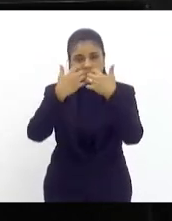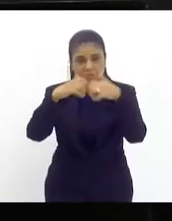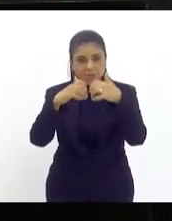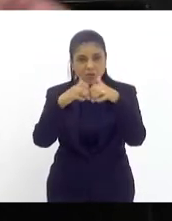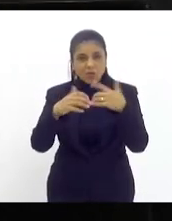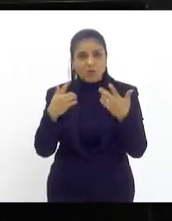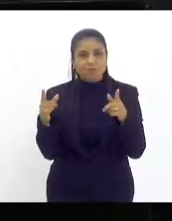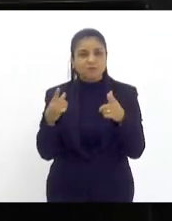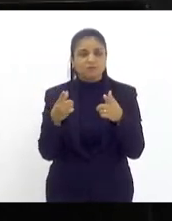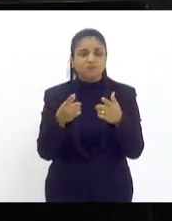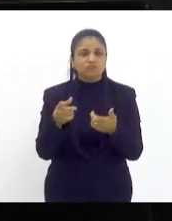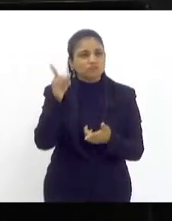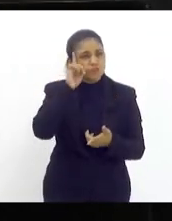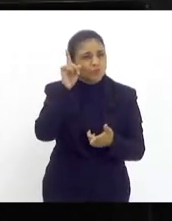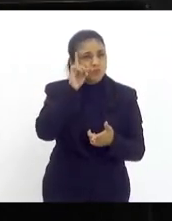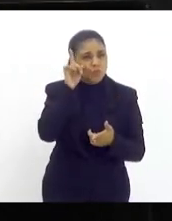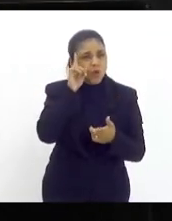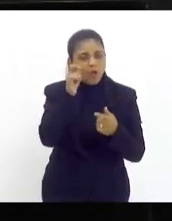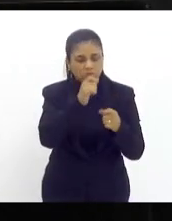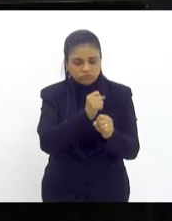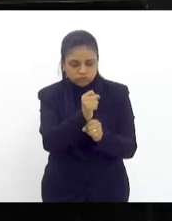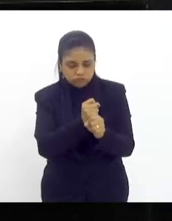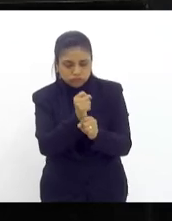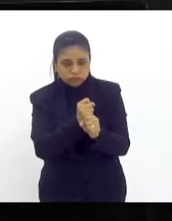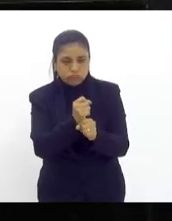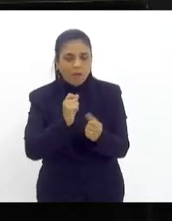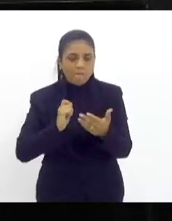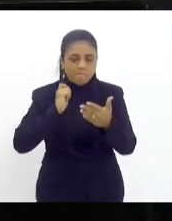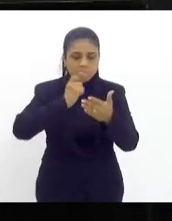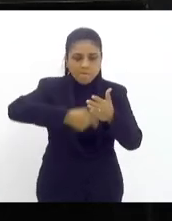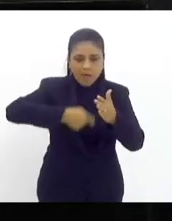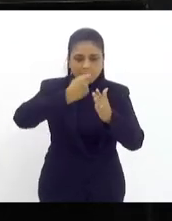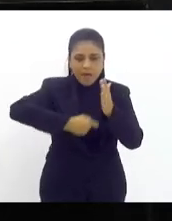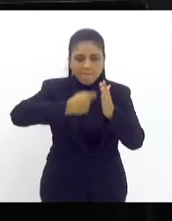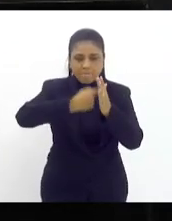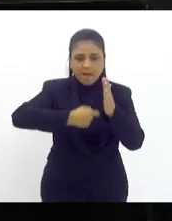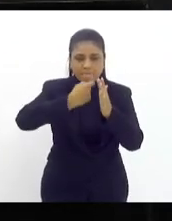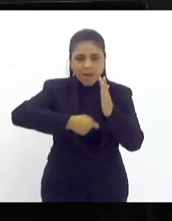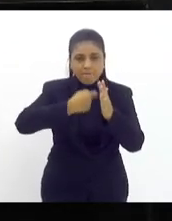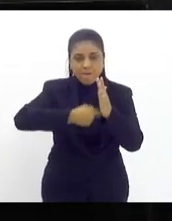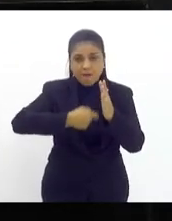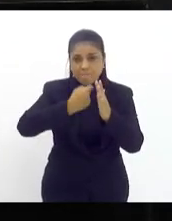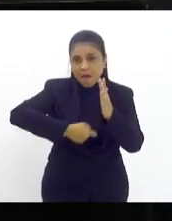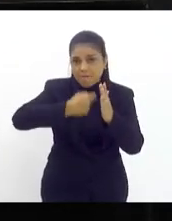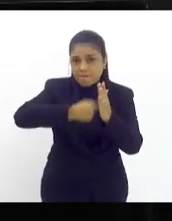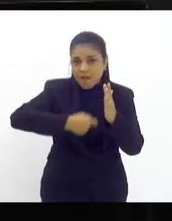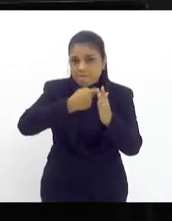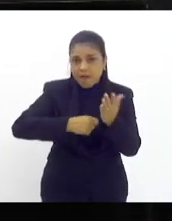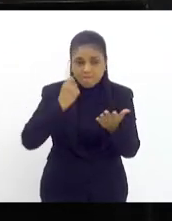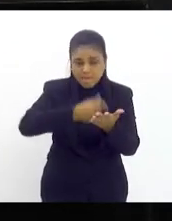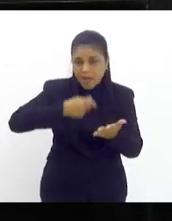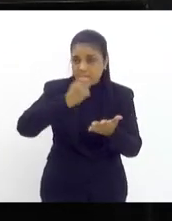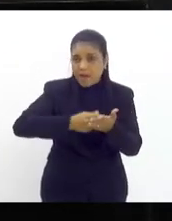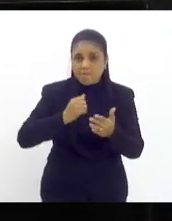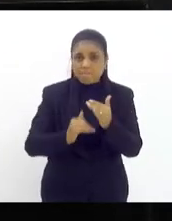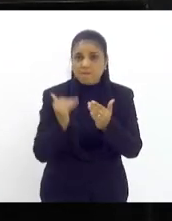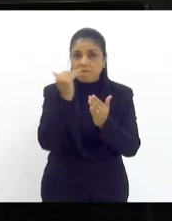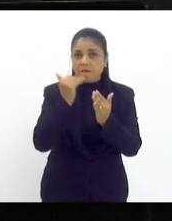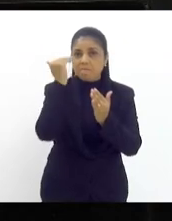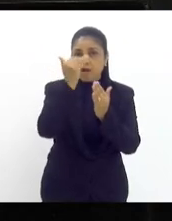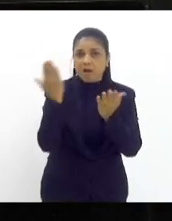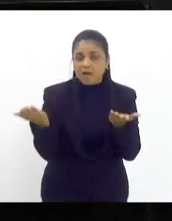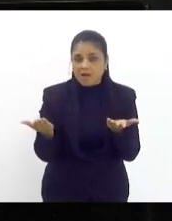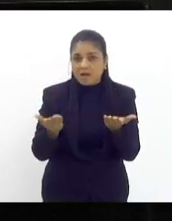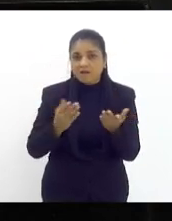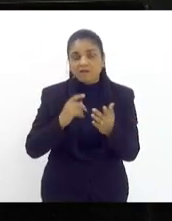porque todo ano Aumenta a água estão querendo fazer em Teresópolis o que tem que fazer lá é fortalecer a Cedae é o governo